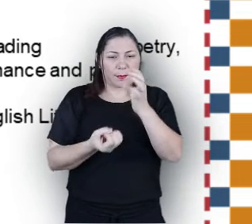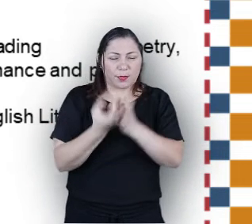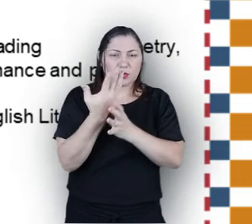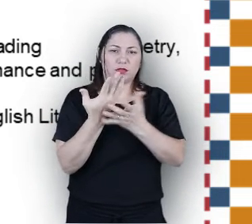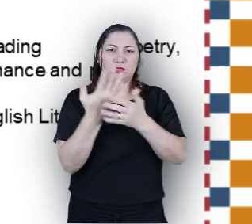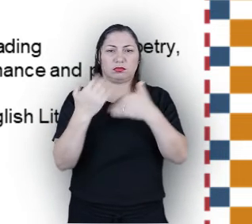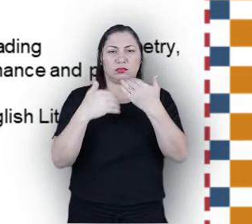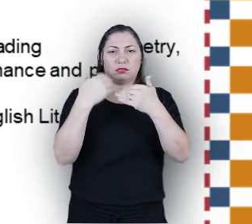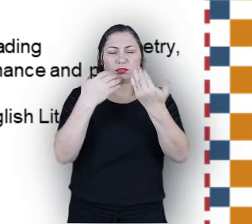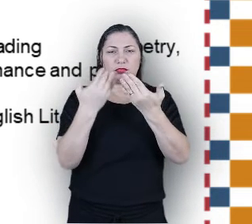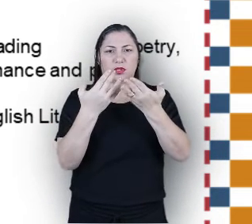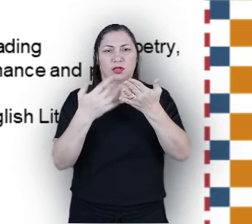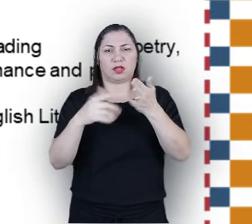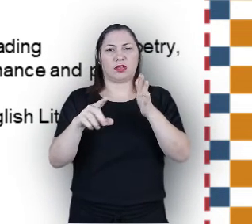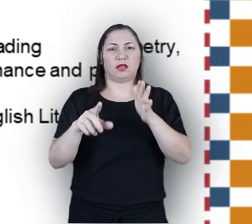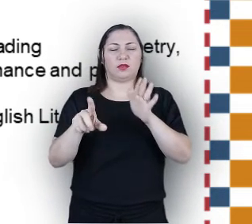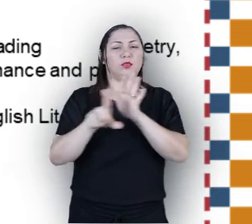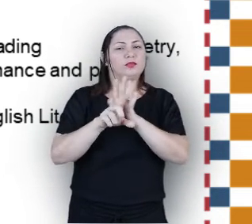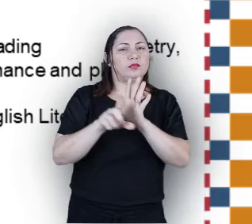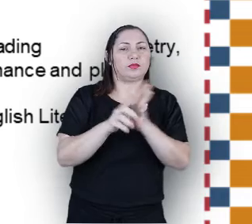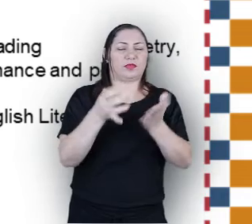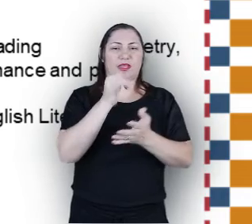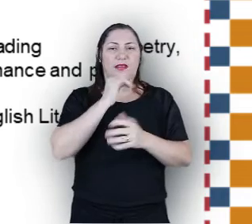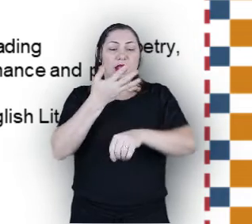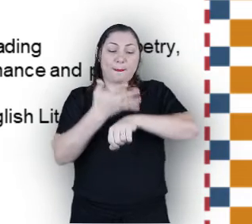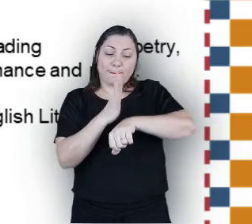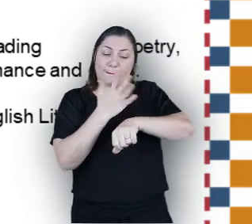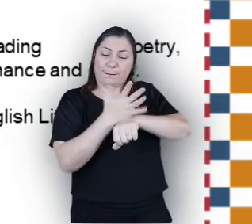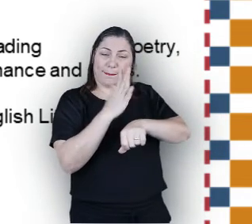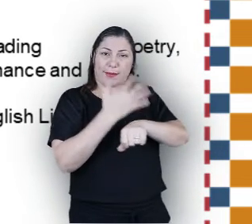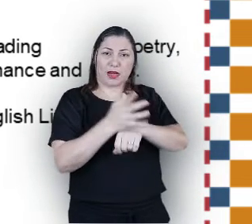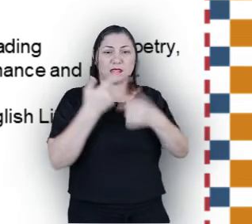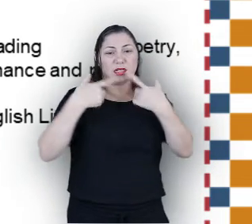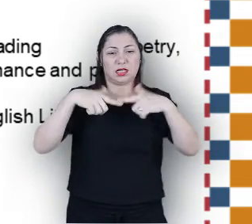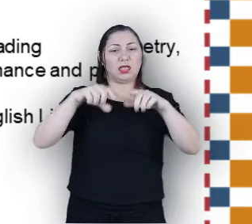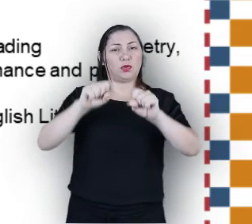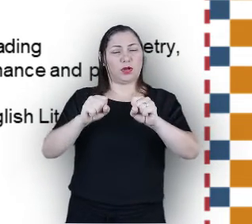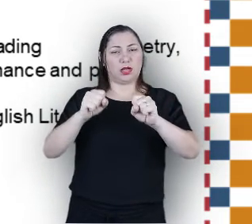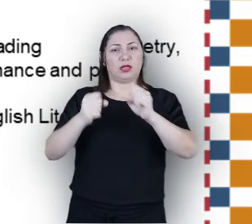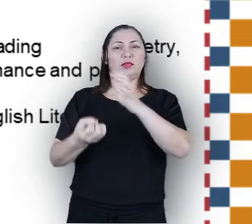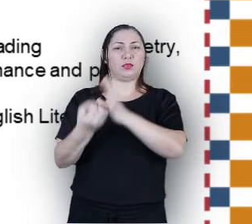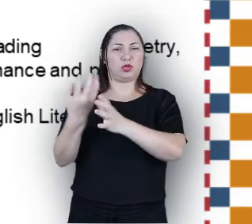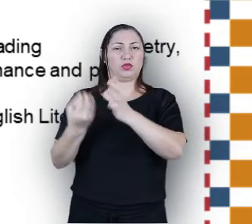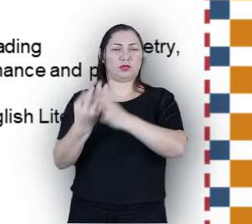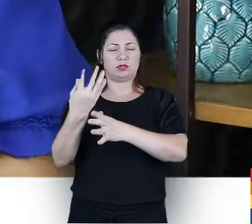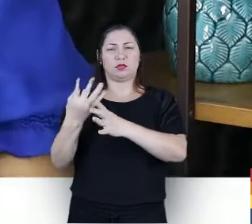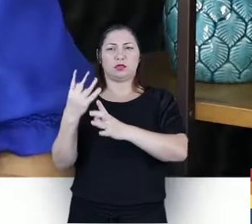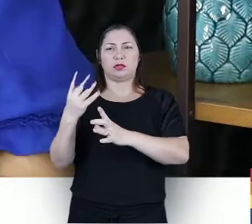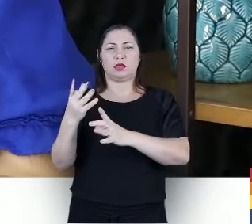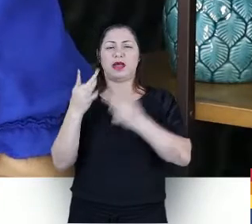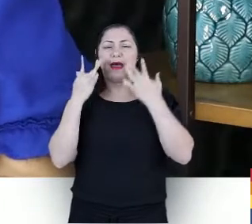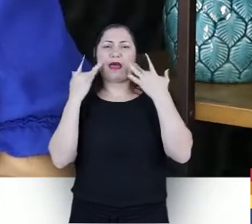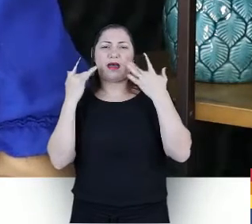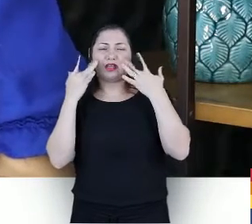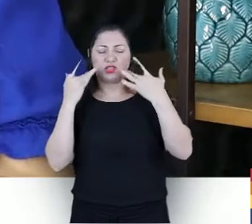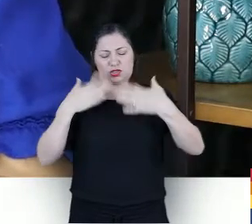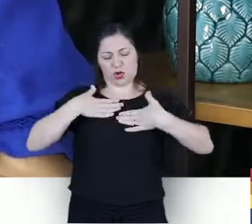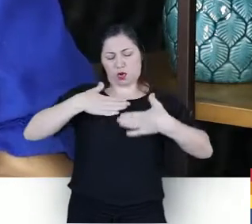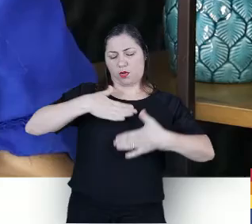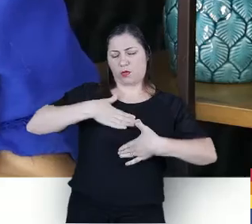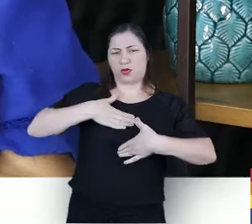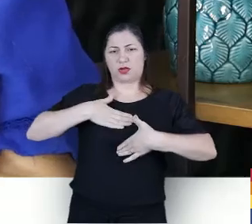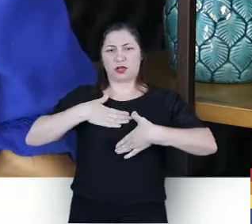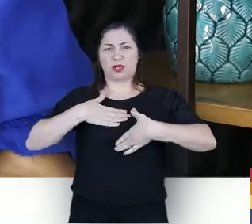posso fazer com link com o conteúdo de English Literature, eu posso trabalhar a literatura de língua